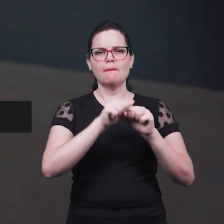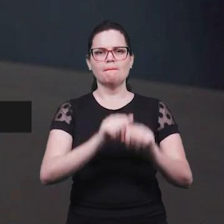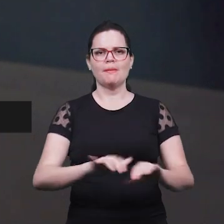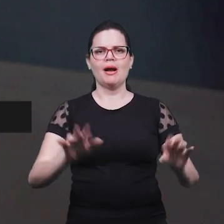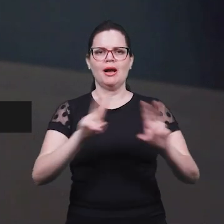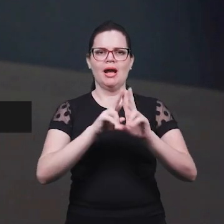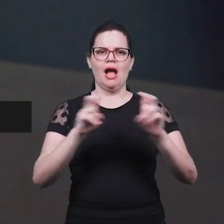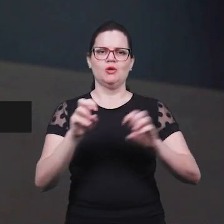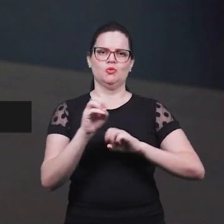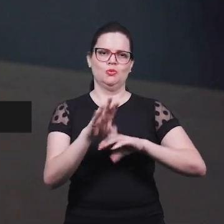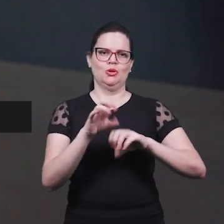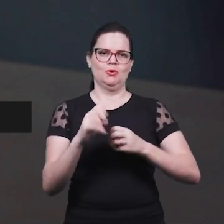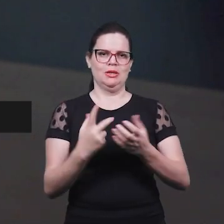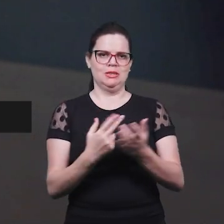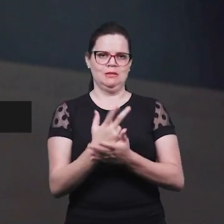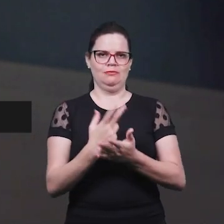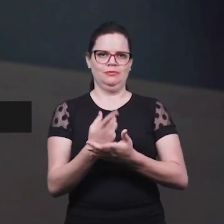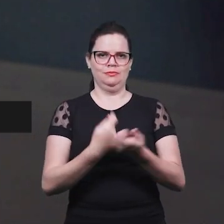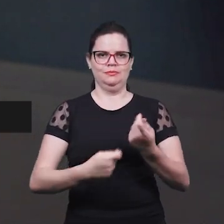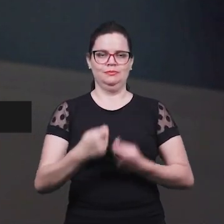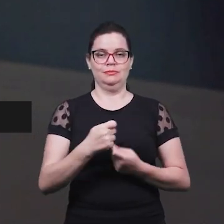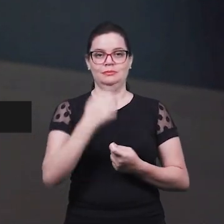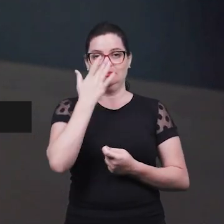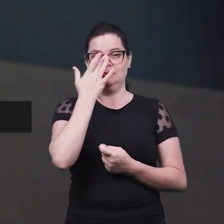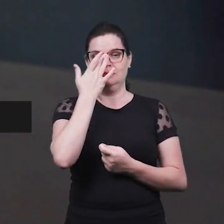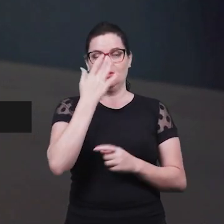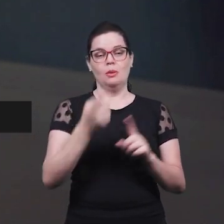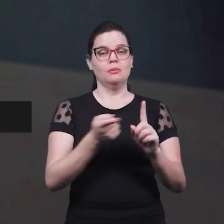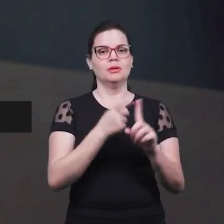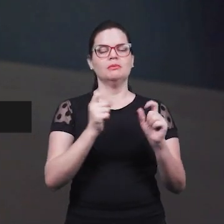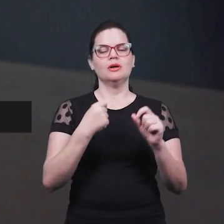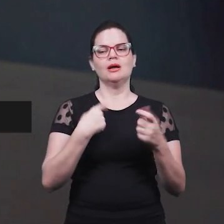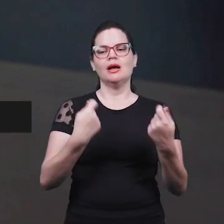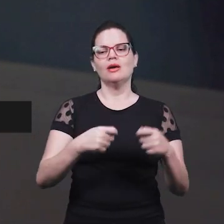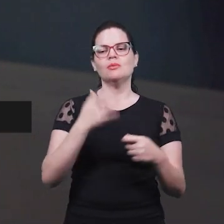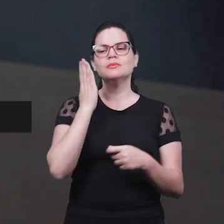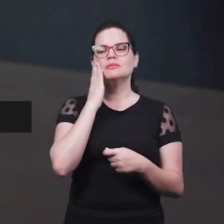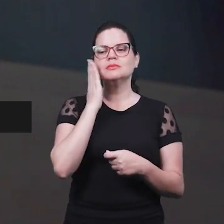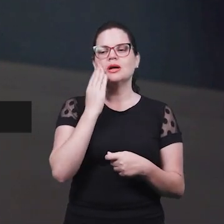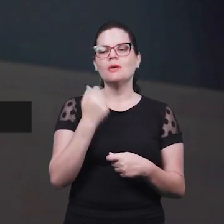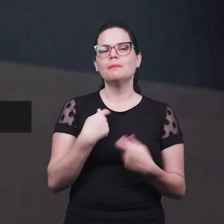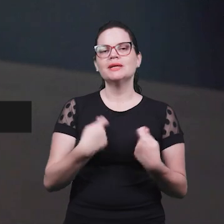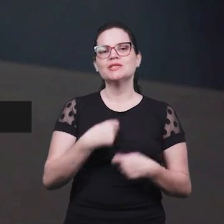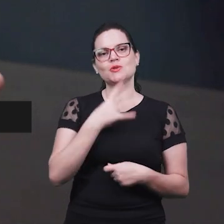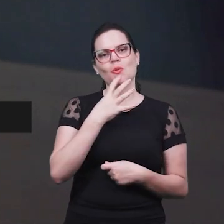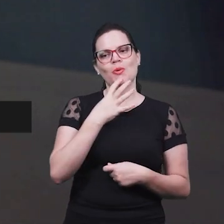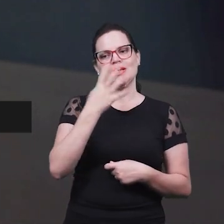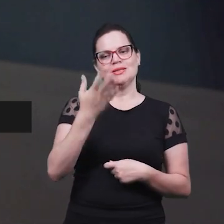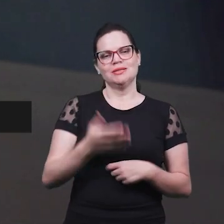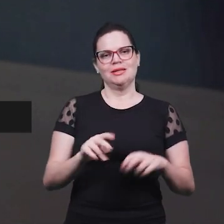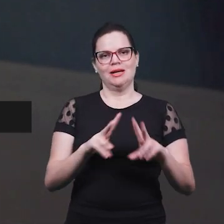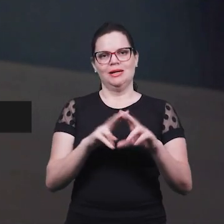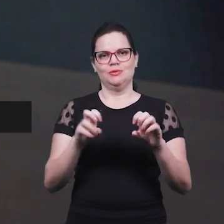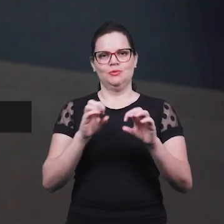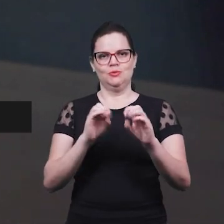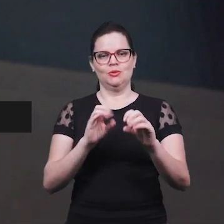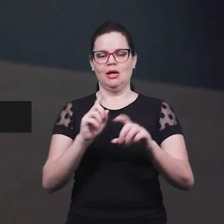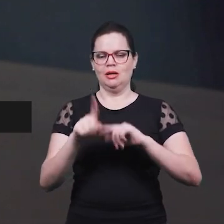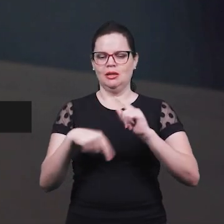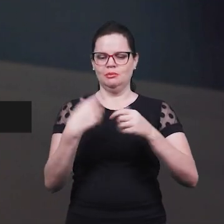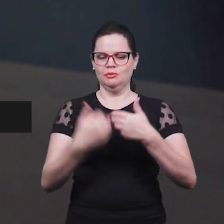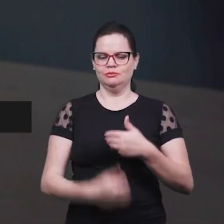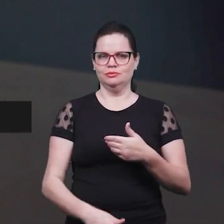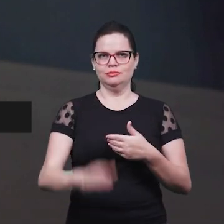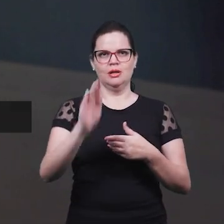o acesso a ela, primeiro passo eu quero conhecer, né? Então, a partir daí, hoje